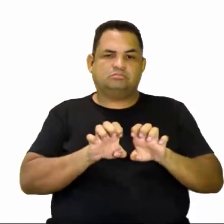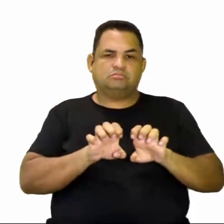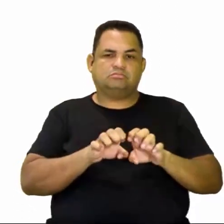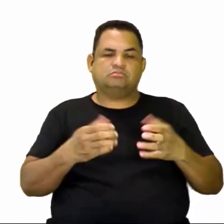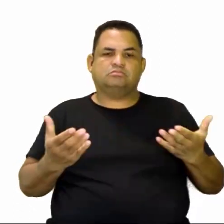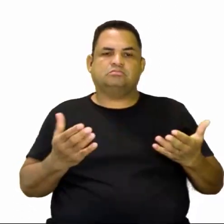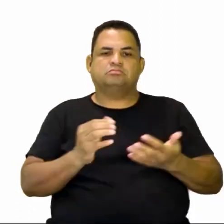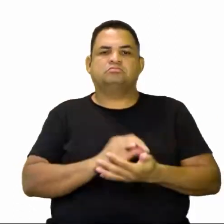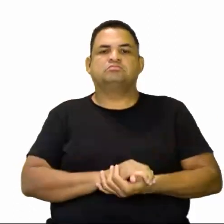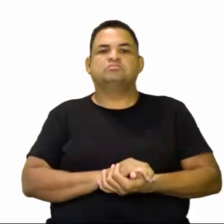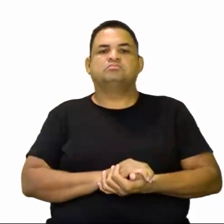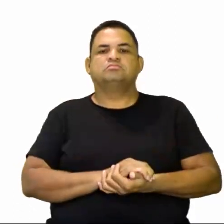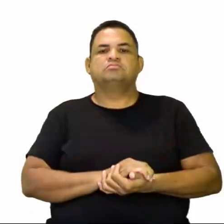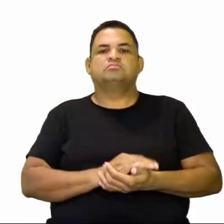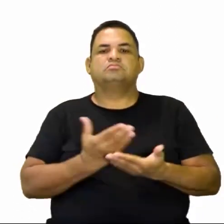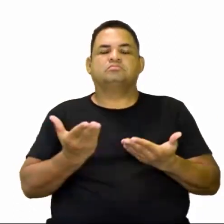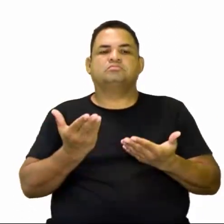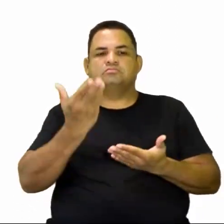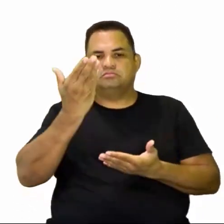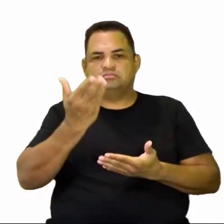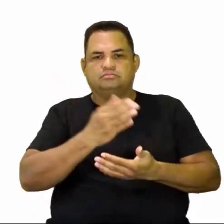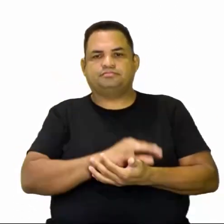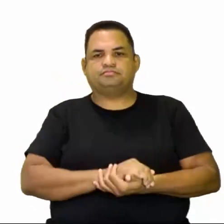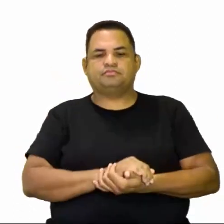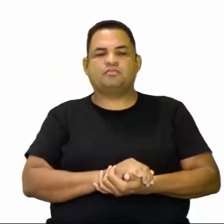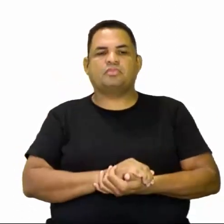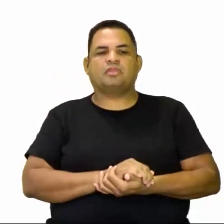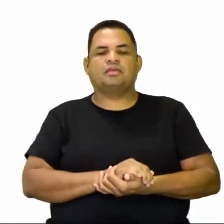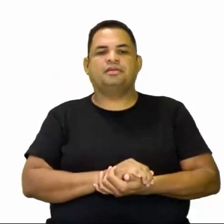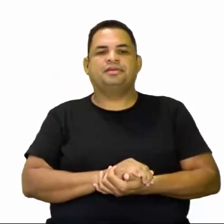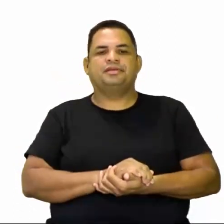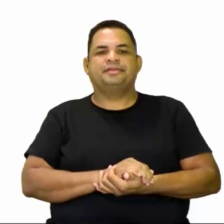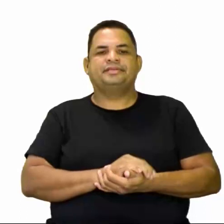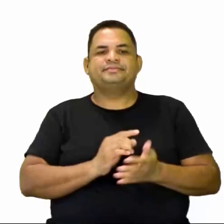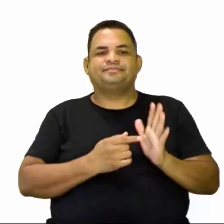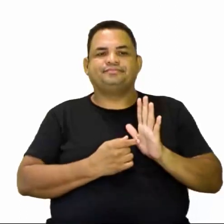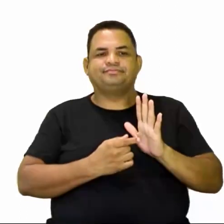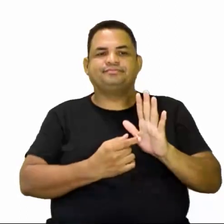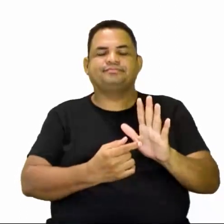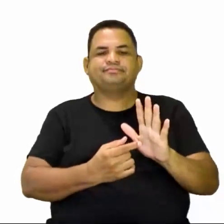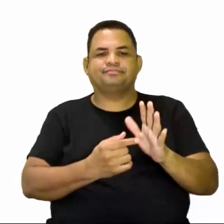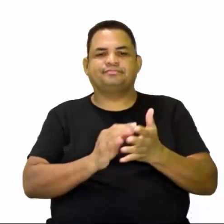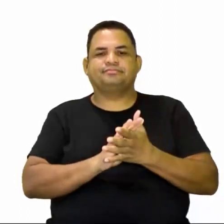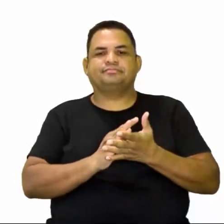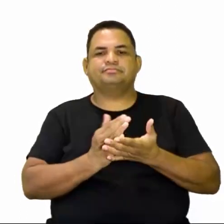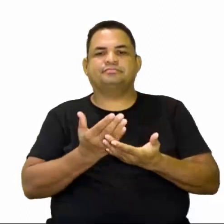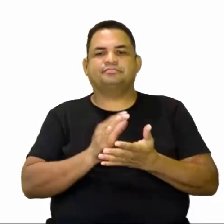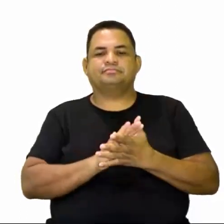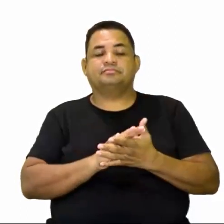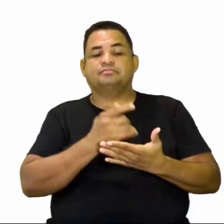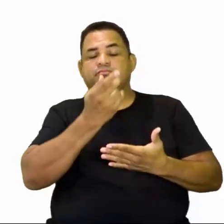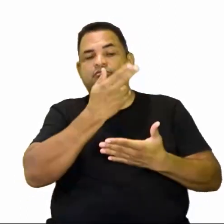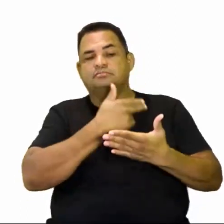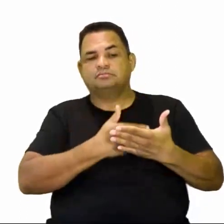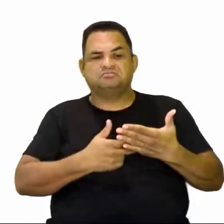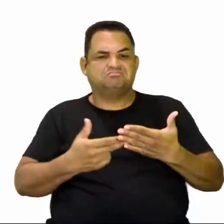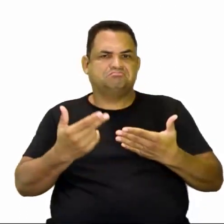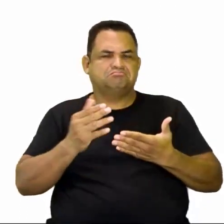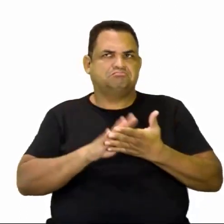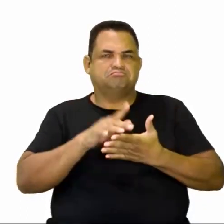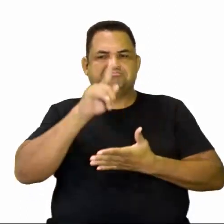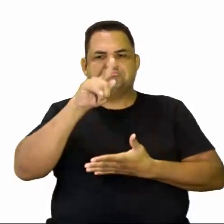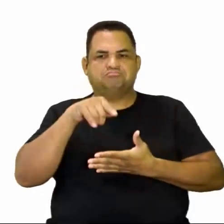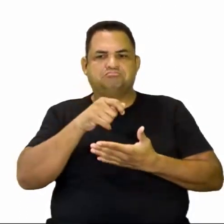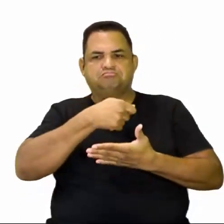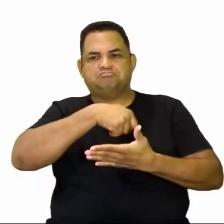química, conforme eu falei na aula anterior, é a representação gráfica